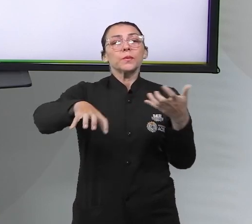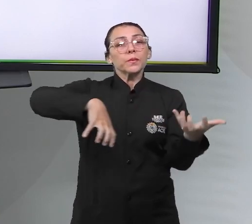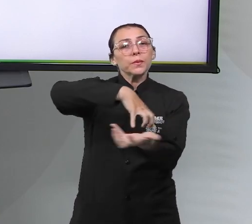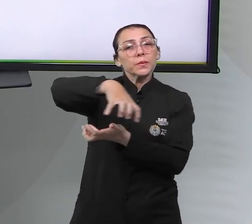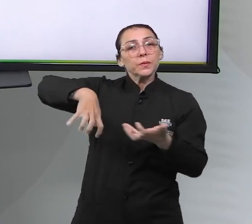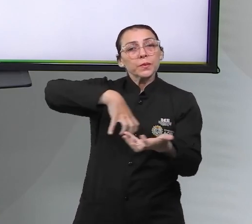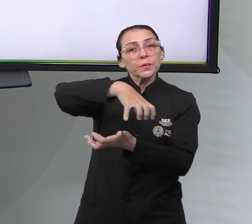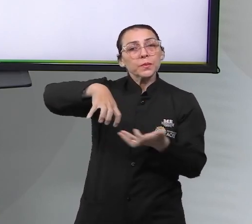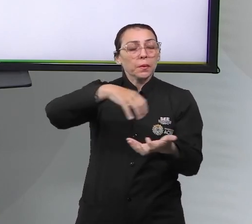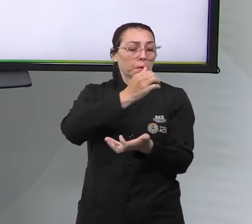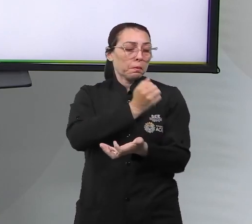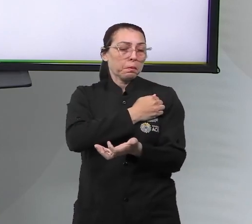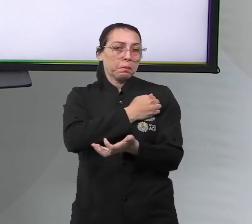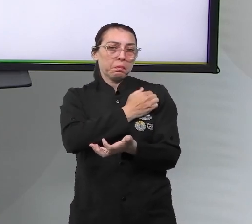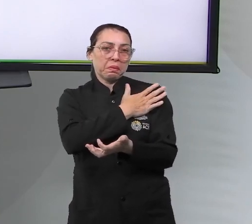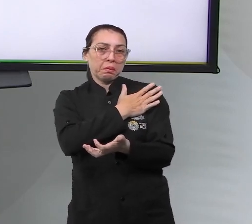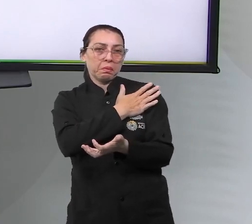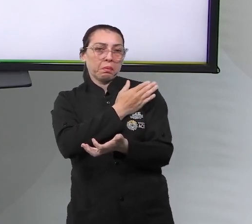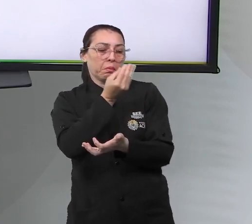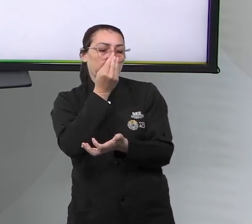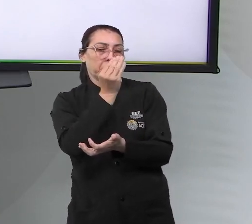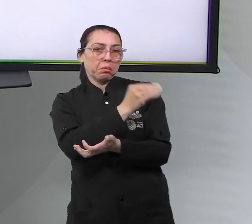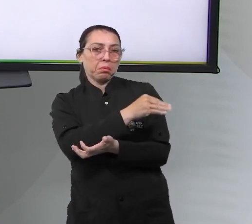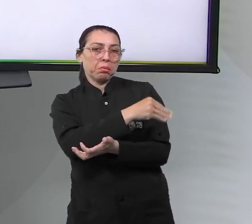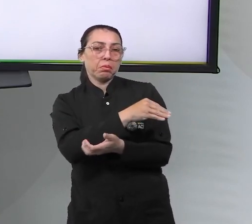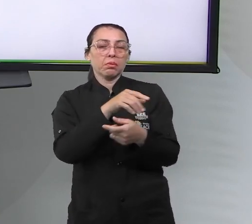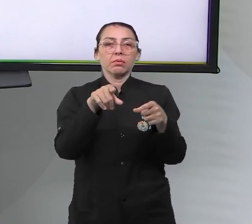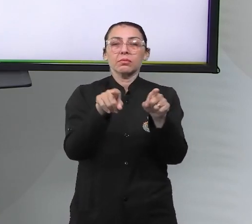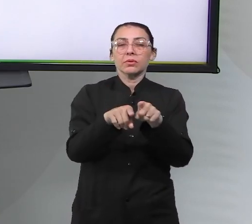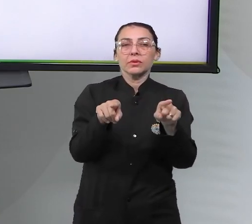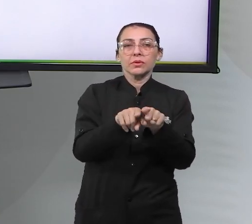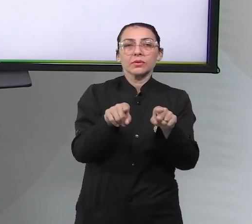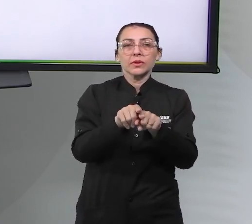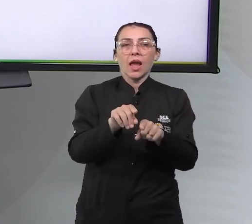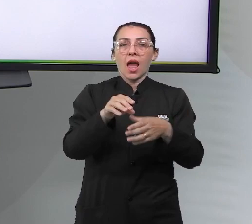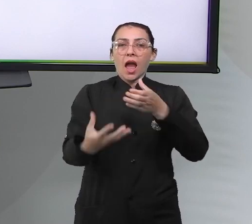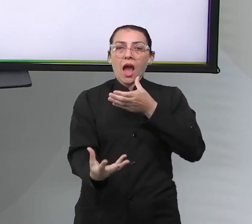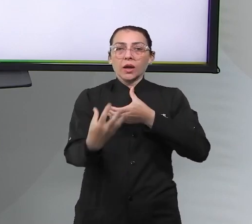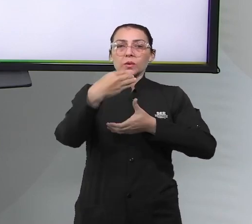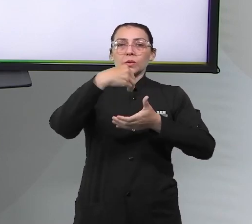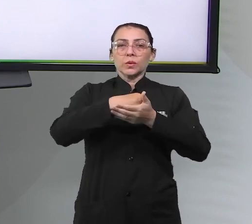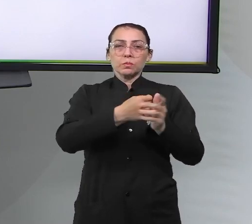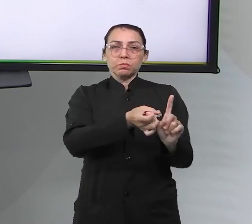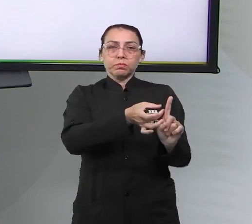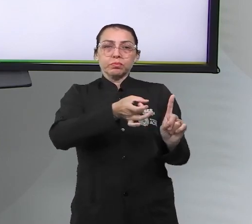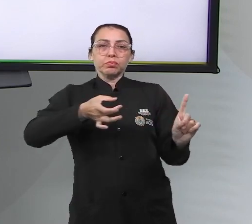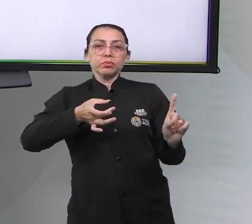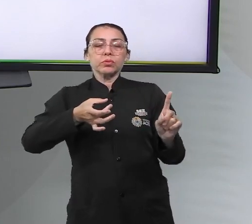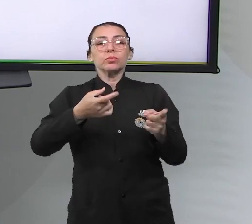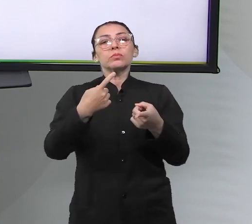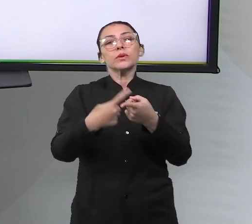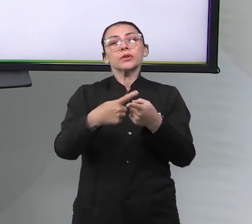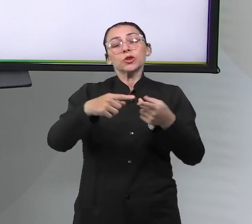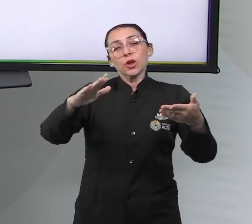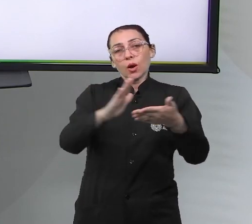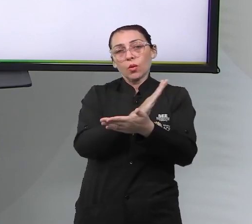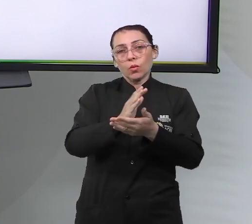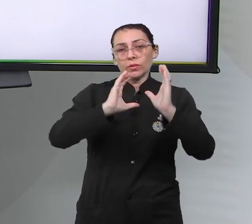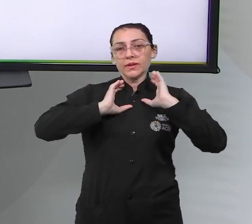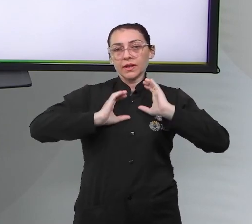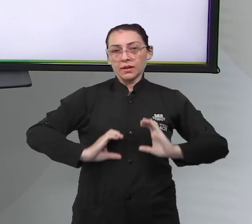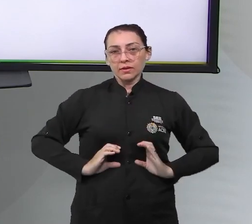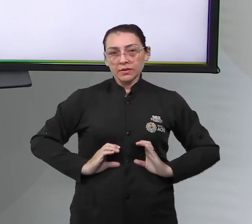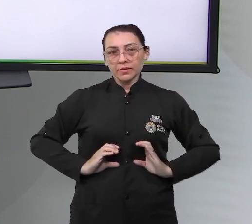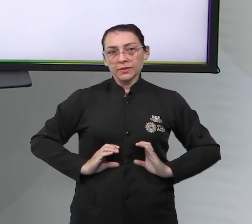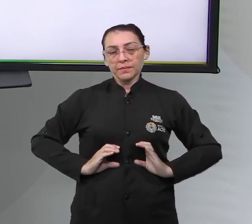manifestações preconceituosas, ou melhor colocando, de atitudes xenofóbicas por parte de alguns